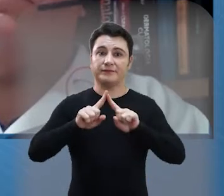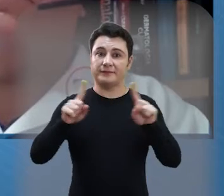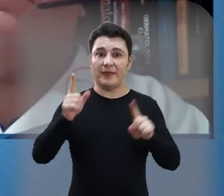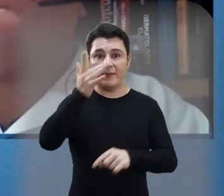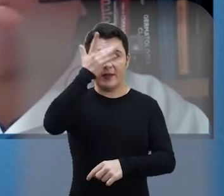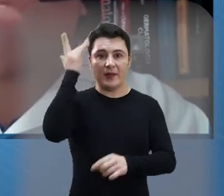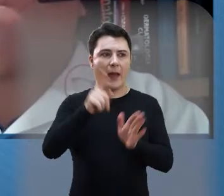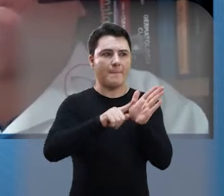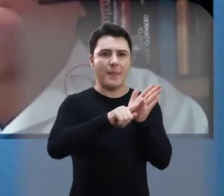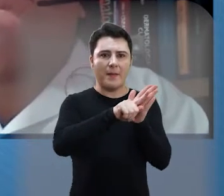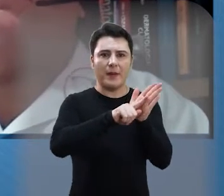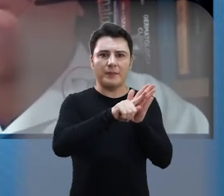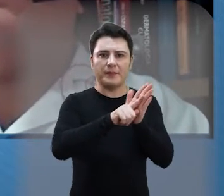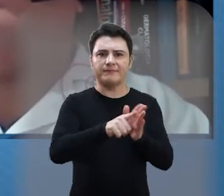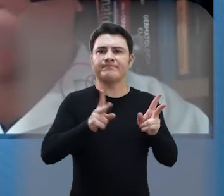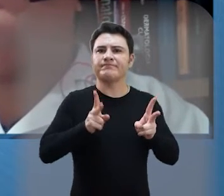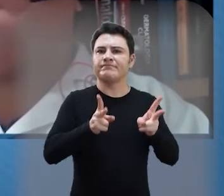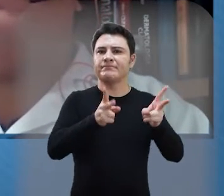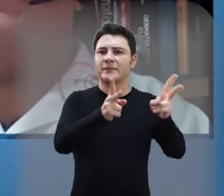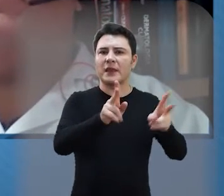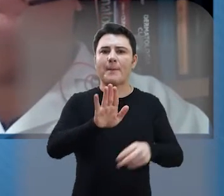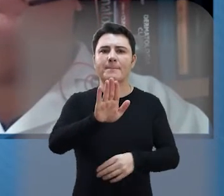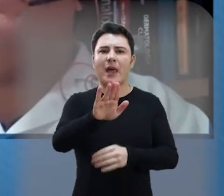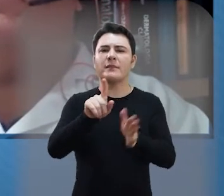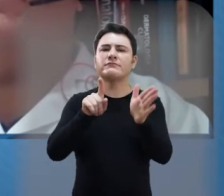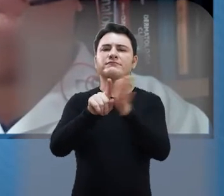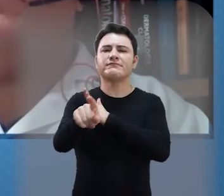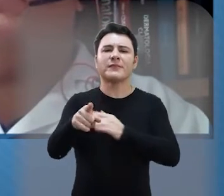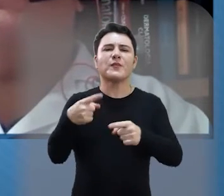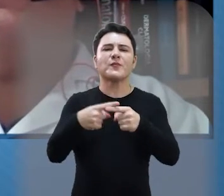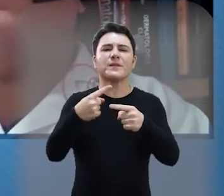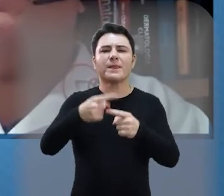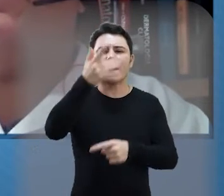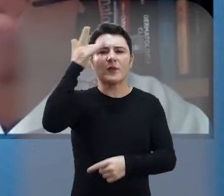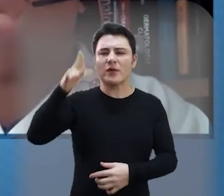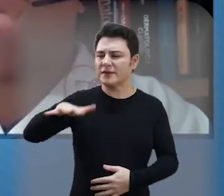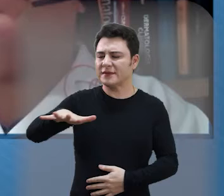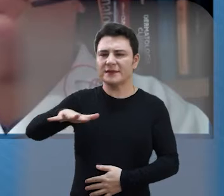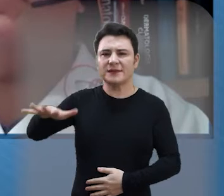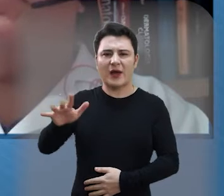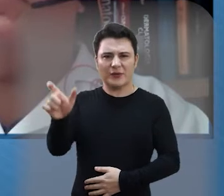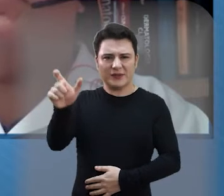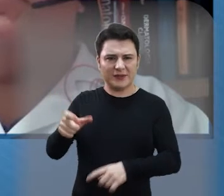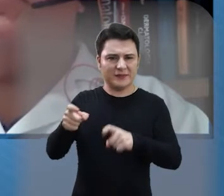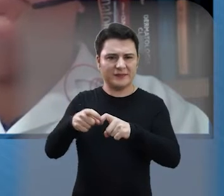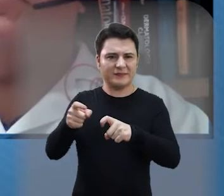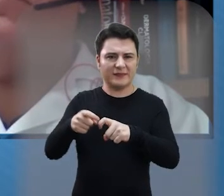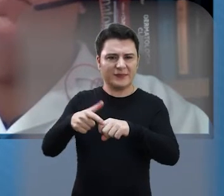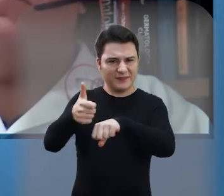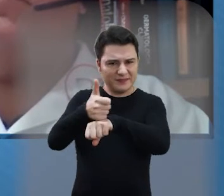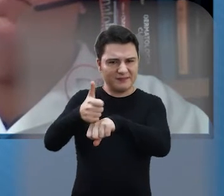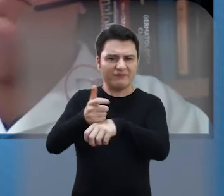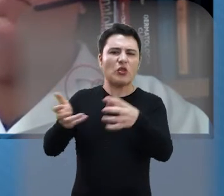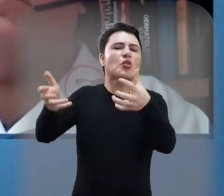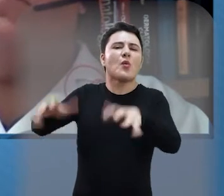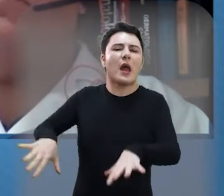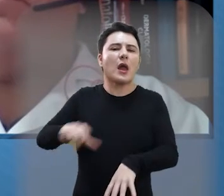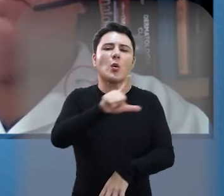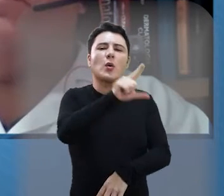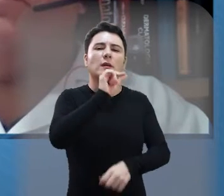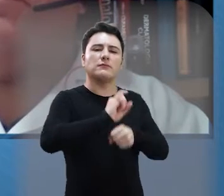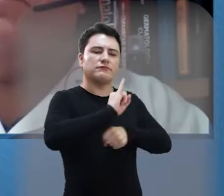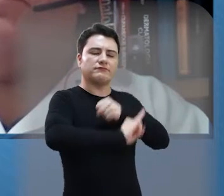da internet e que as pesquisas serão cada vez mais comuns. Mas por que cada vez mais os pacientes trocam a